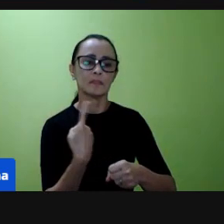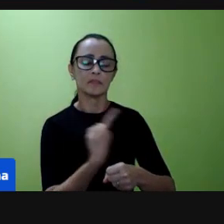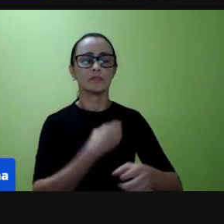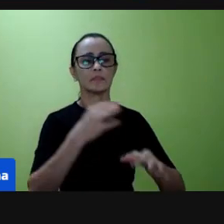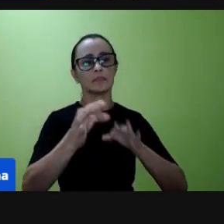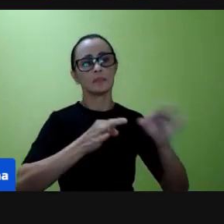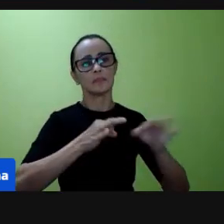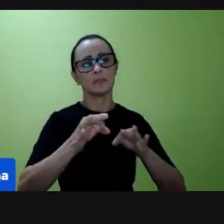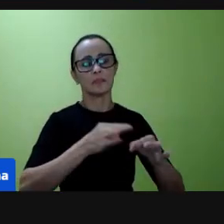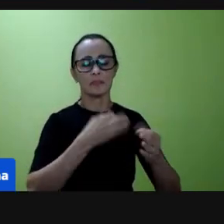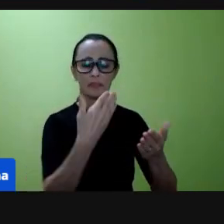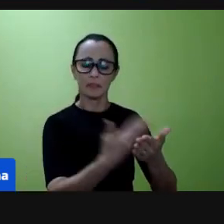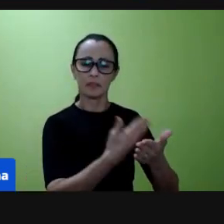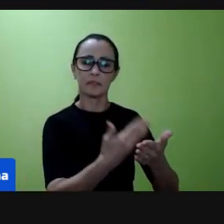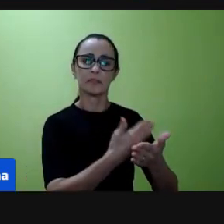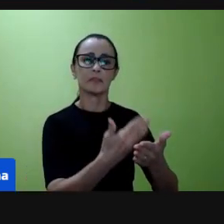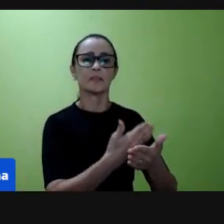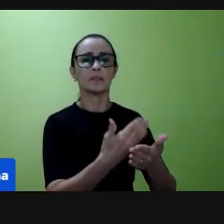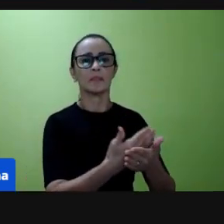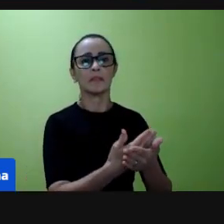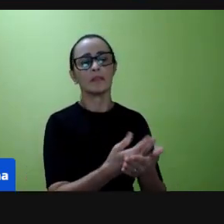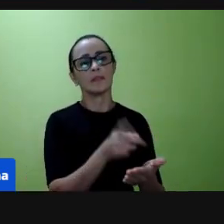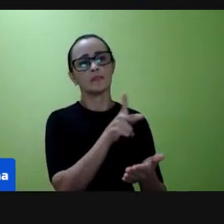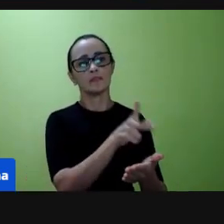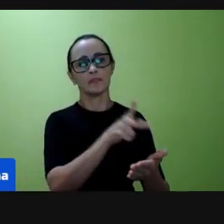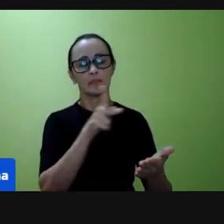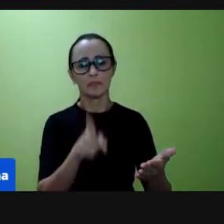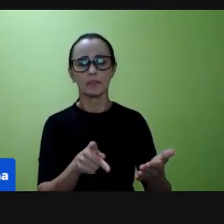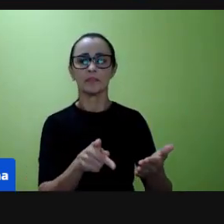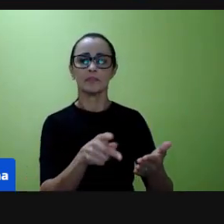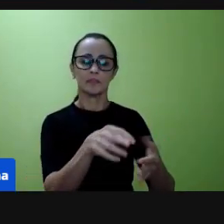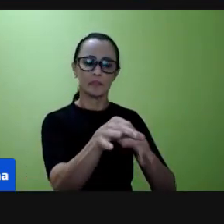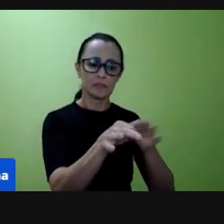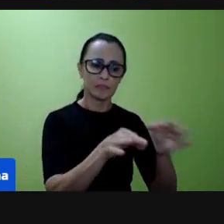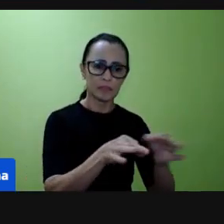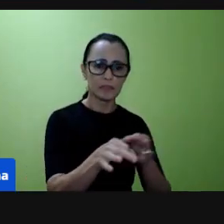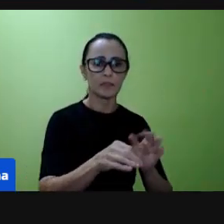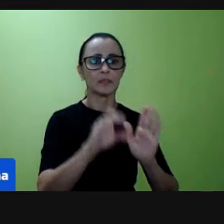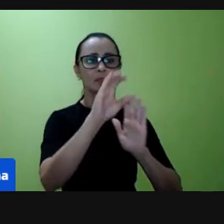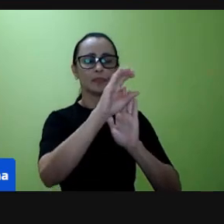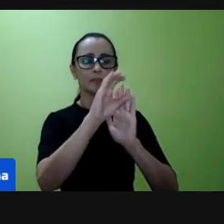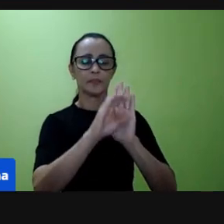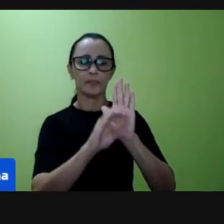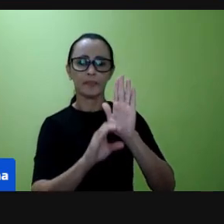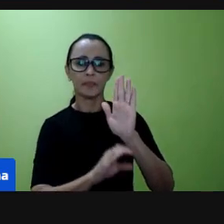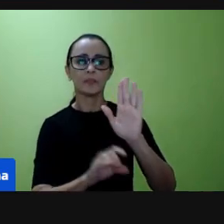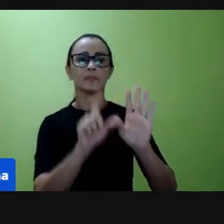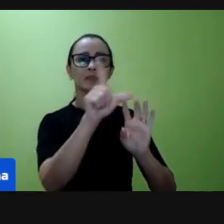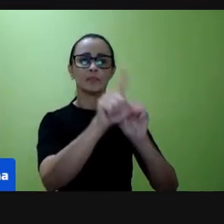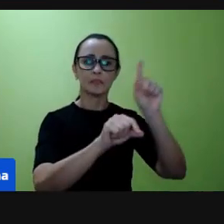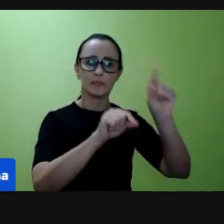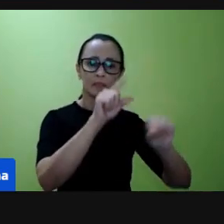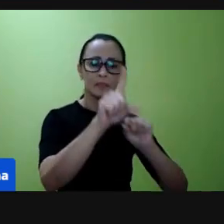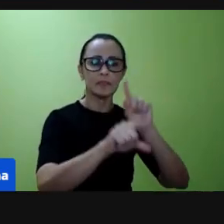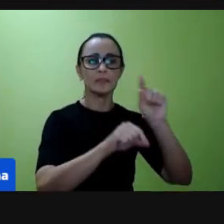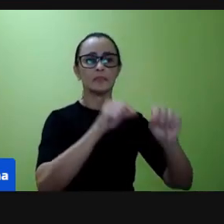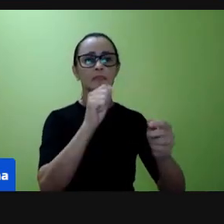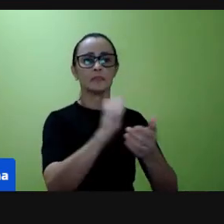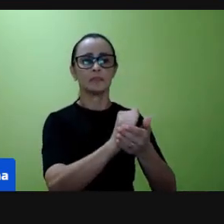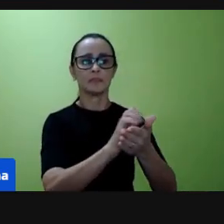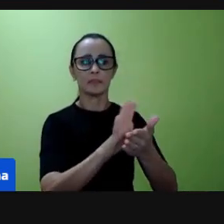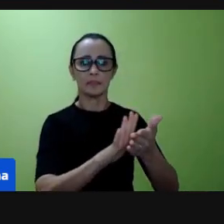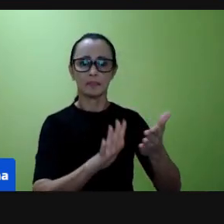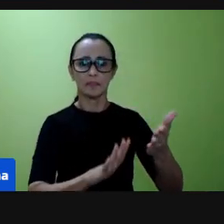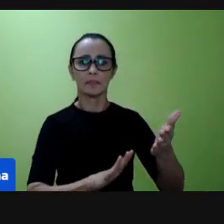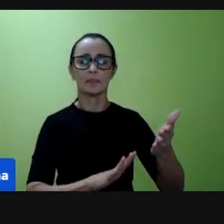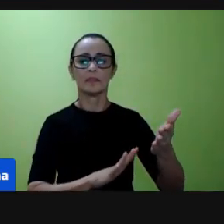nós produzimos o caderno com os conteúdos essenciais, as atividades, né?